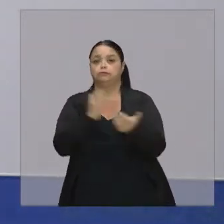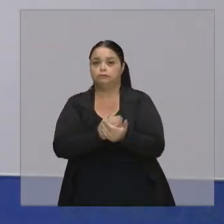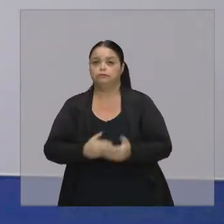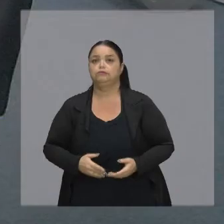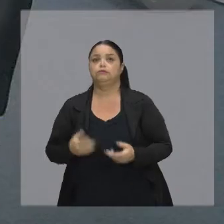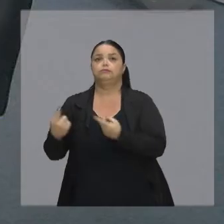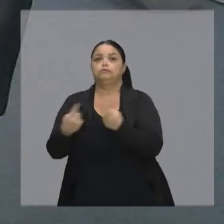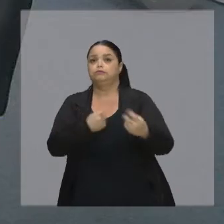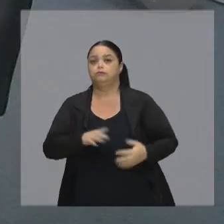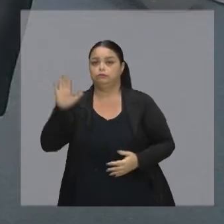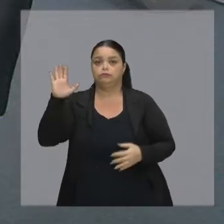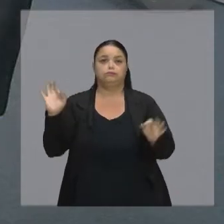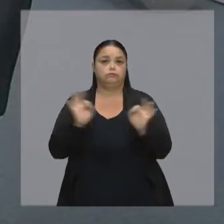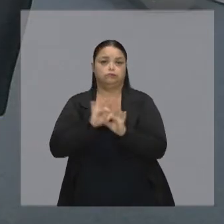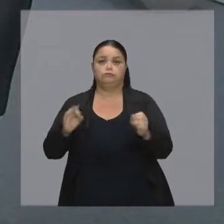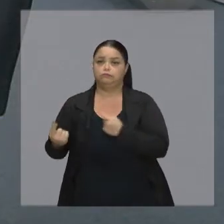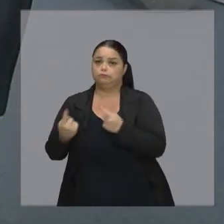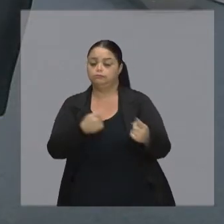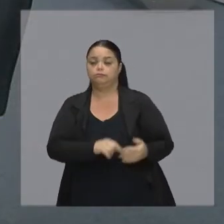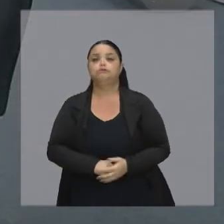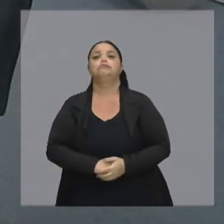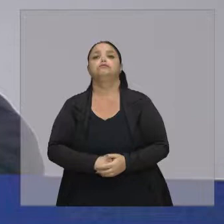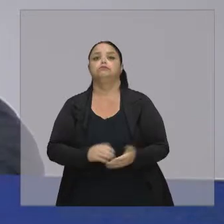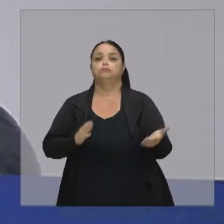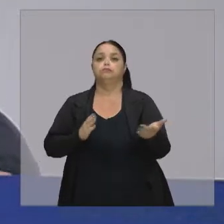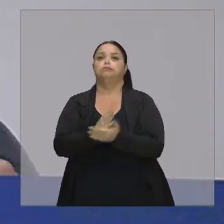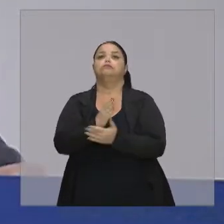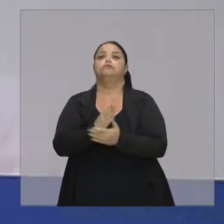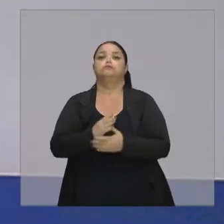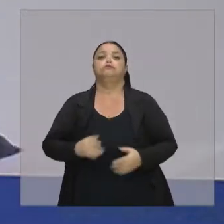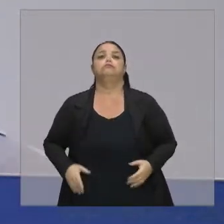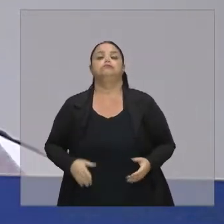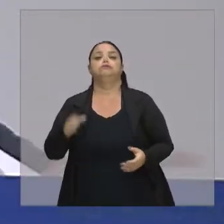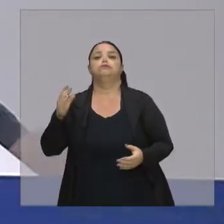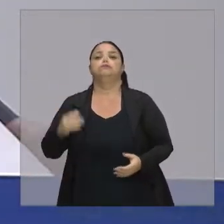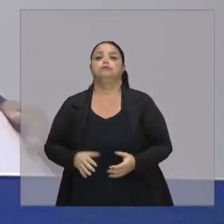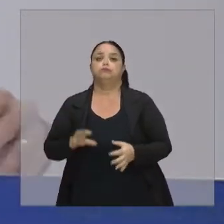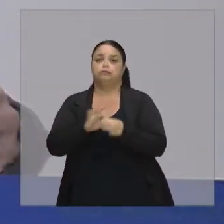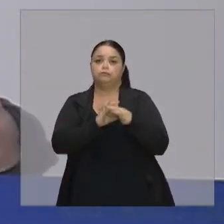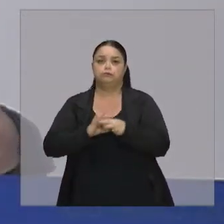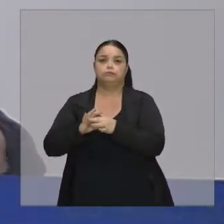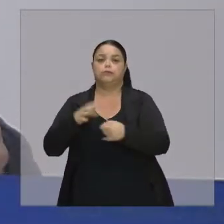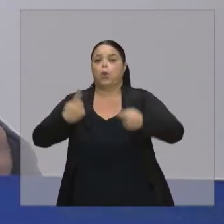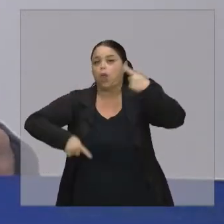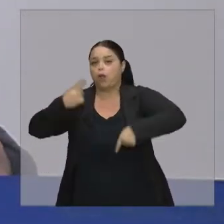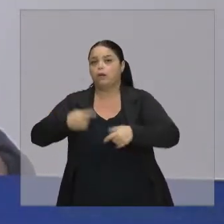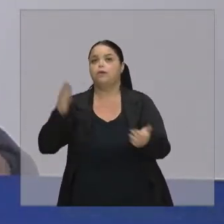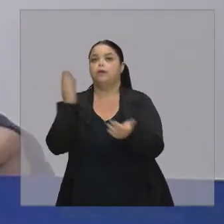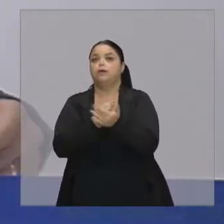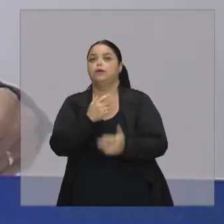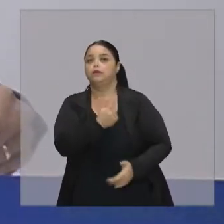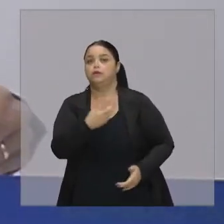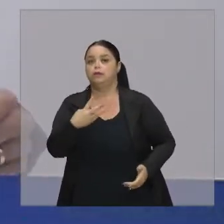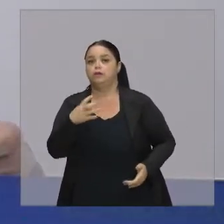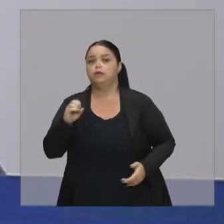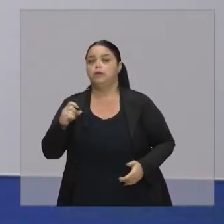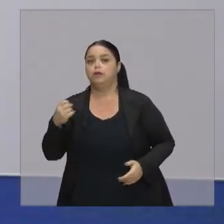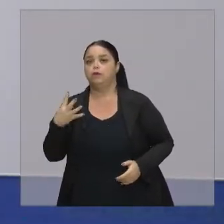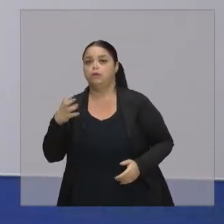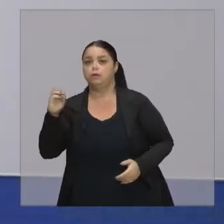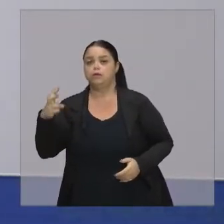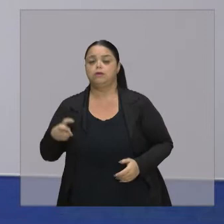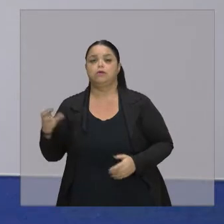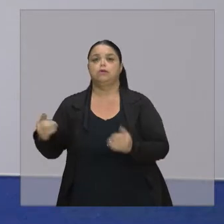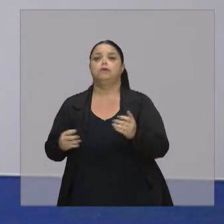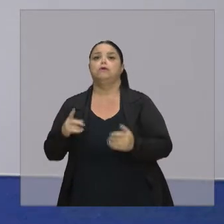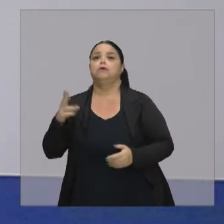comissão. Os contrários se manifestem. Nenhuma manifestação contrária. Processo aprovado por unanimidade. Em discussão, o processo número 13085/2021.